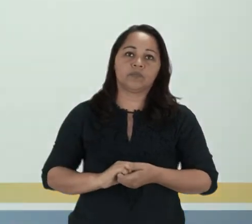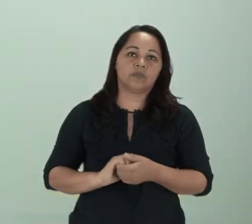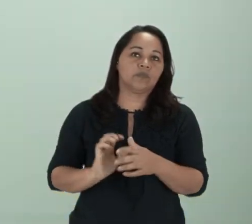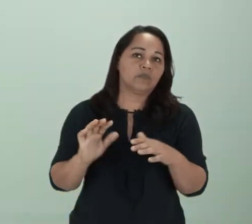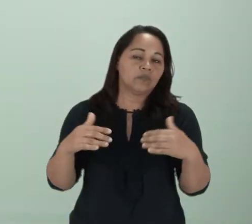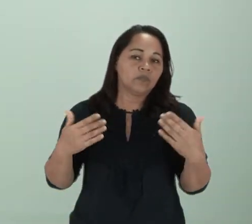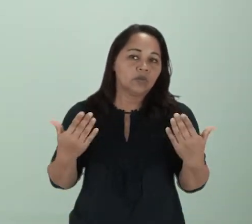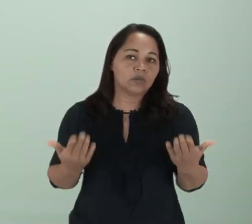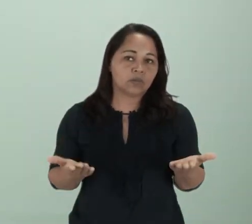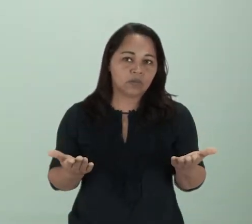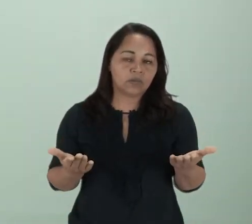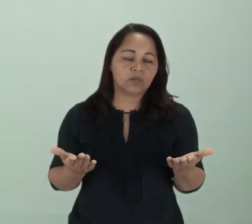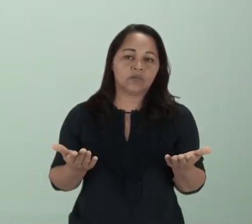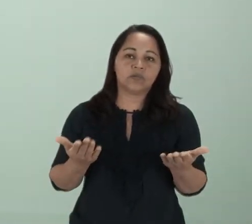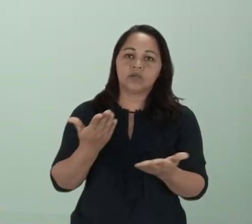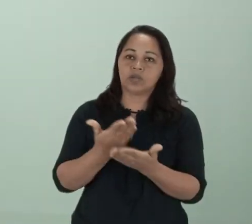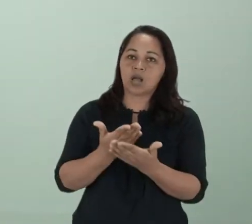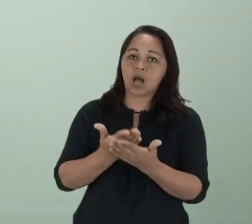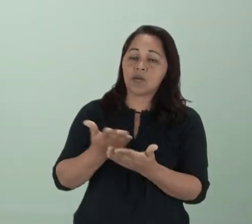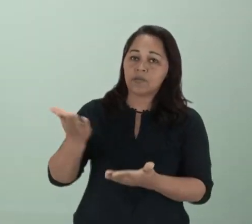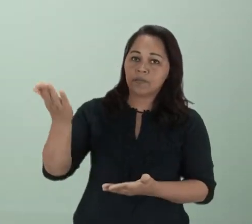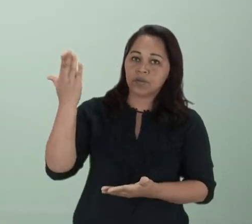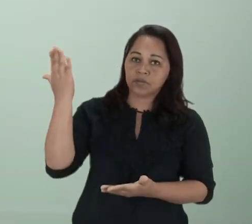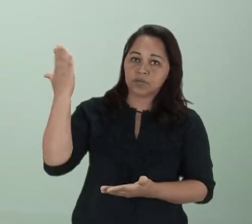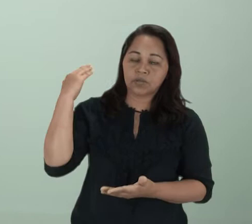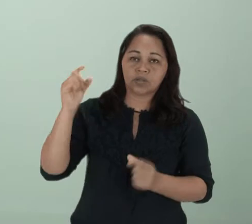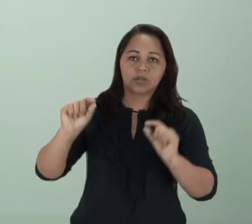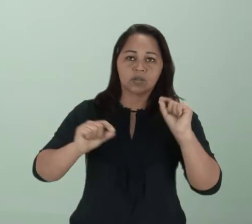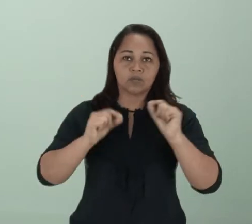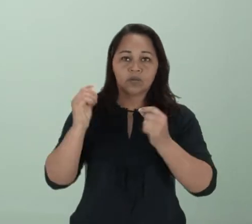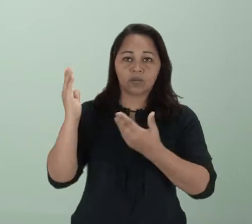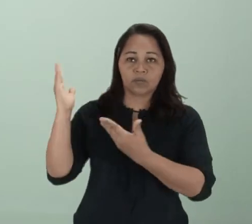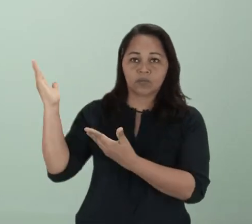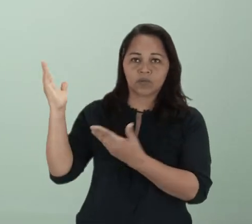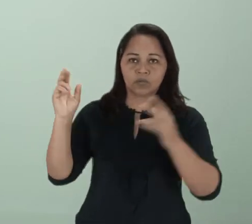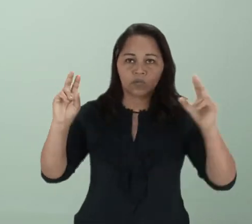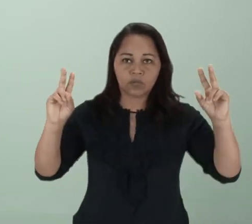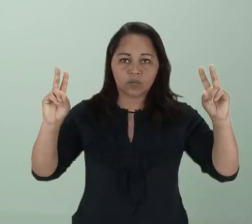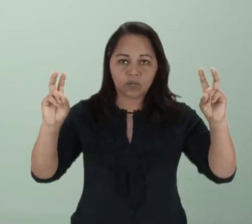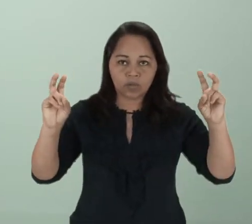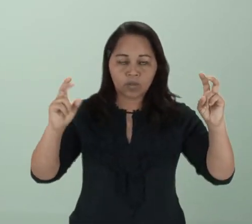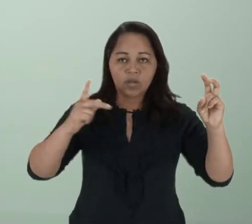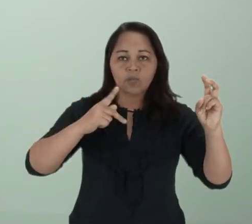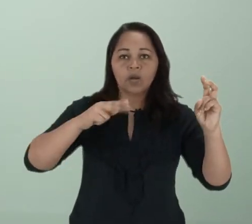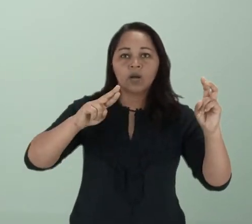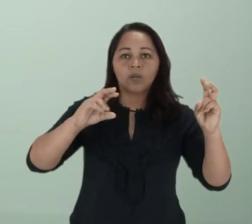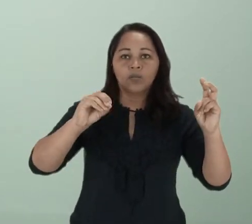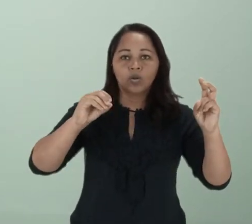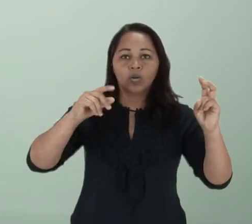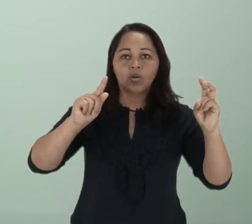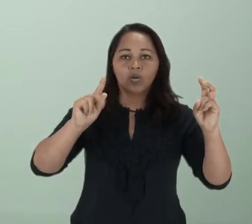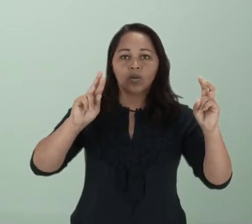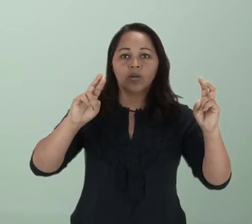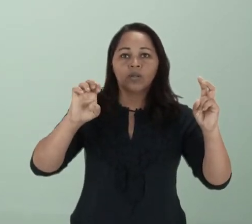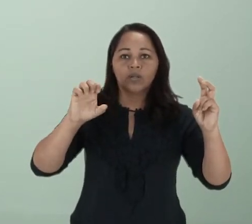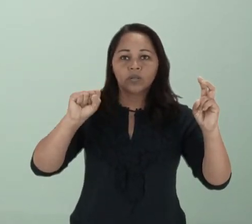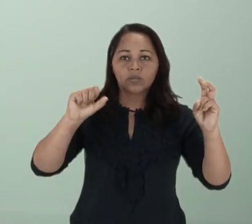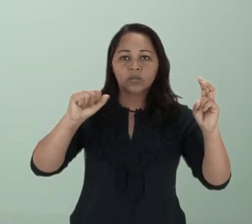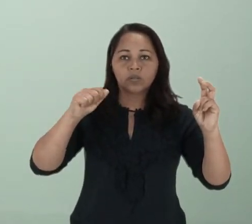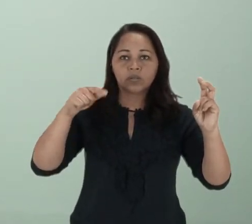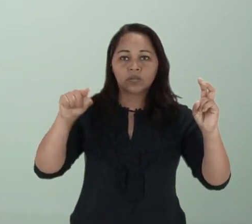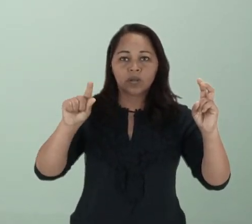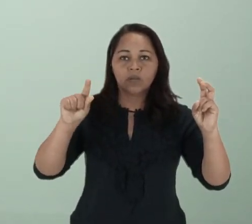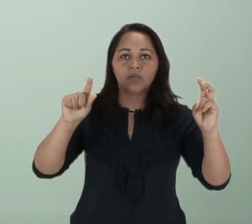vimos no nosso encontro passado que a progressão geométrica nada mais é do que um conjunto ordenado